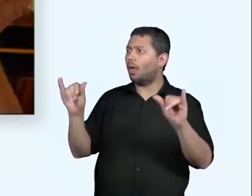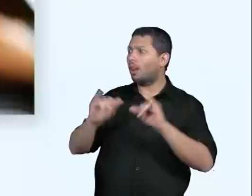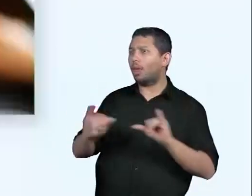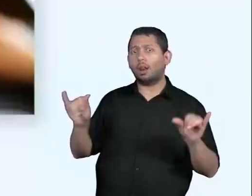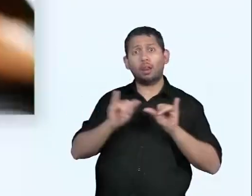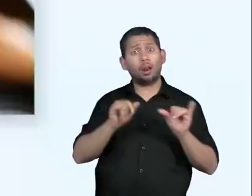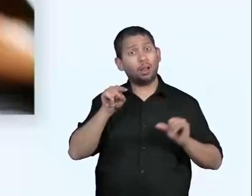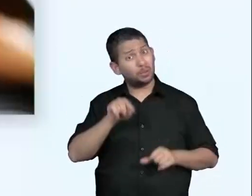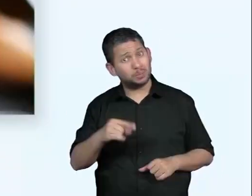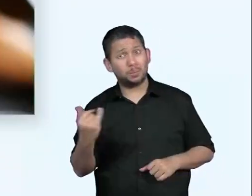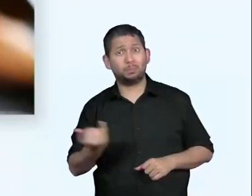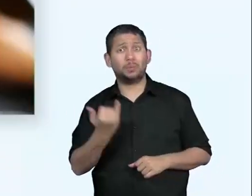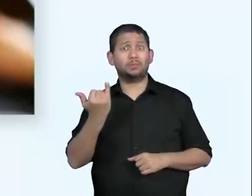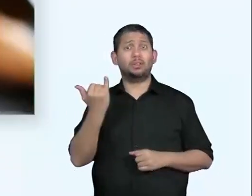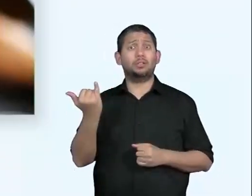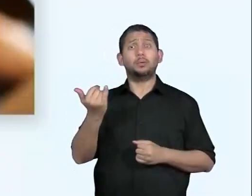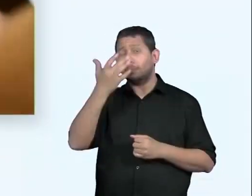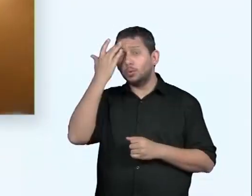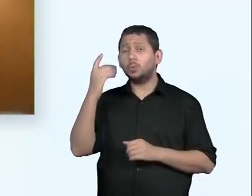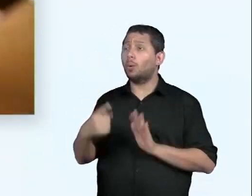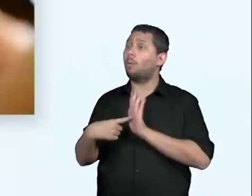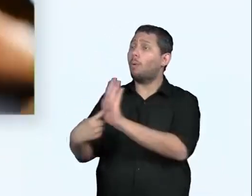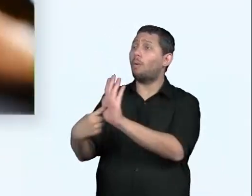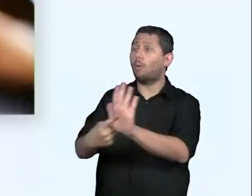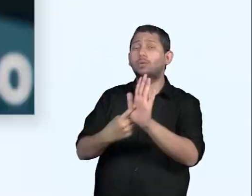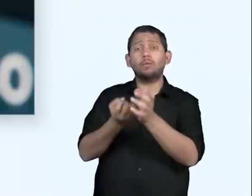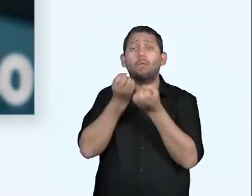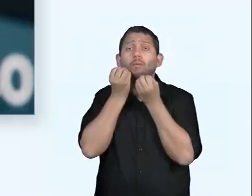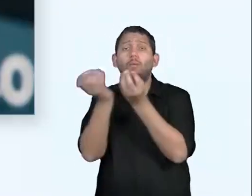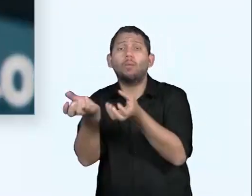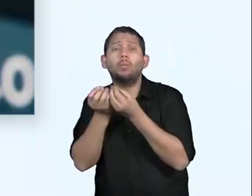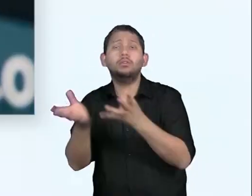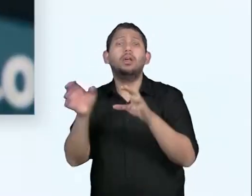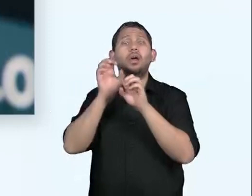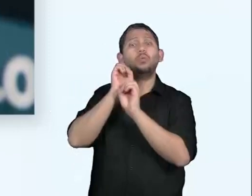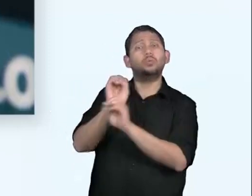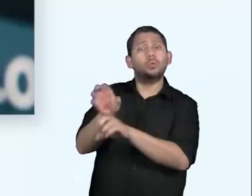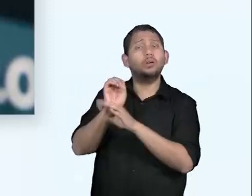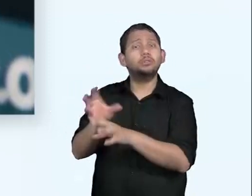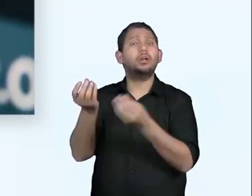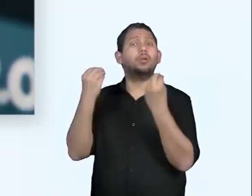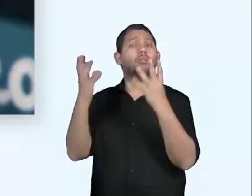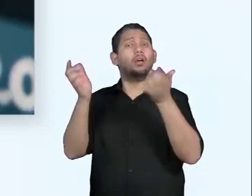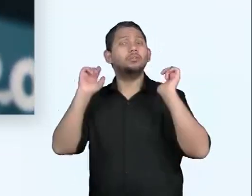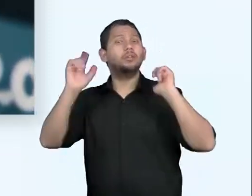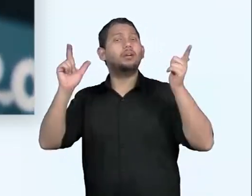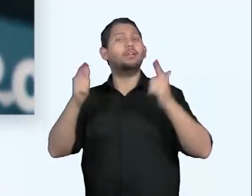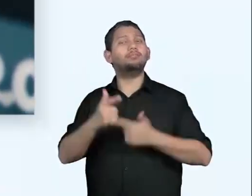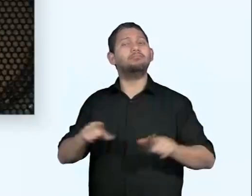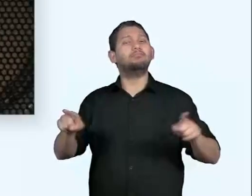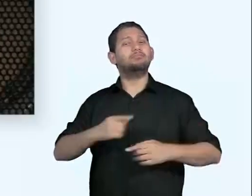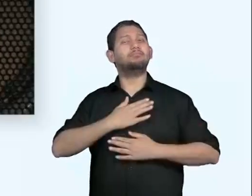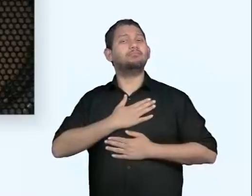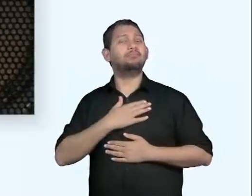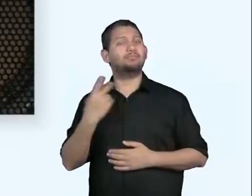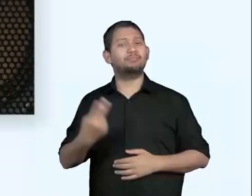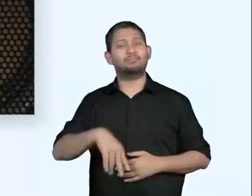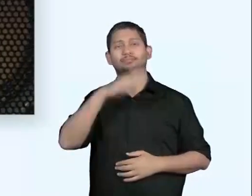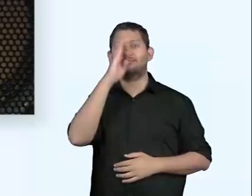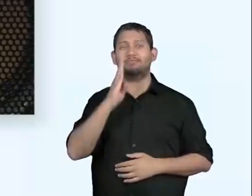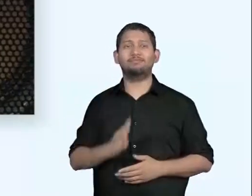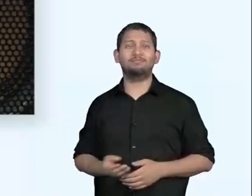instrumento importante para levar educação, informação, entretenimento e cidadania aos brasileiros.